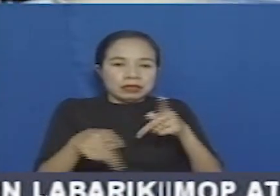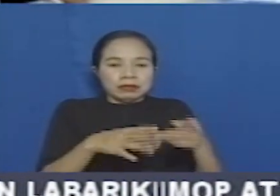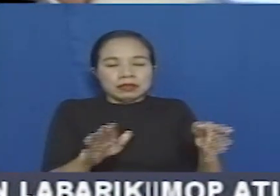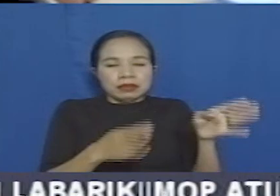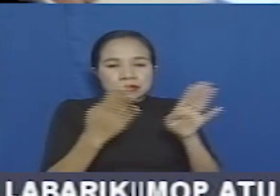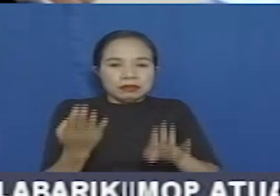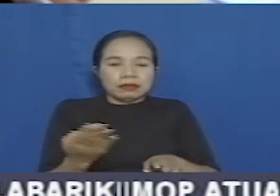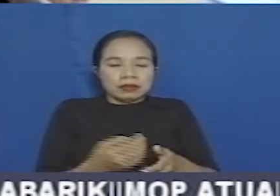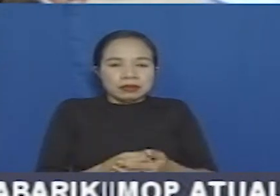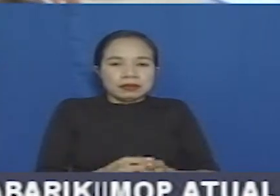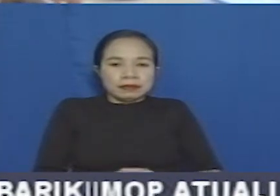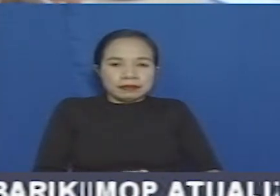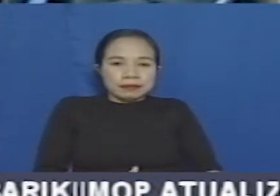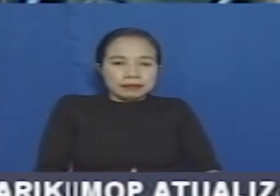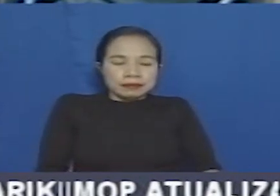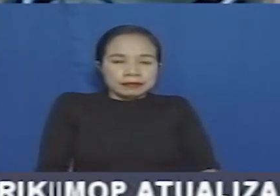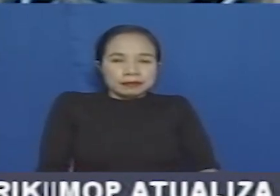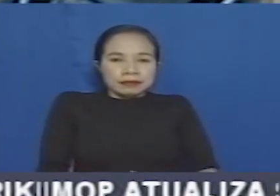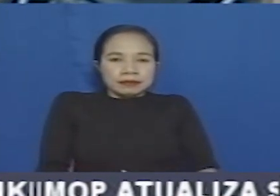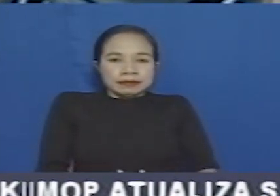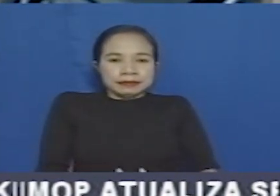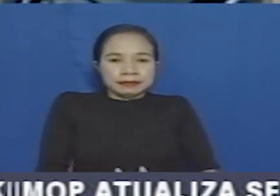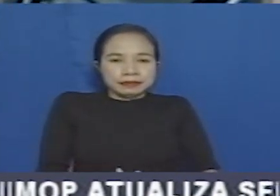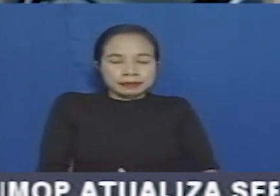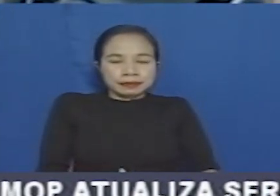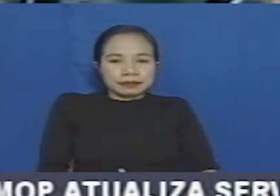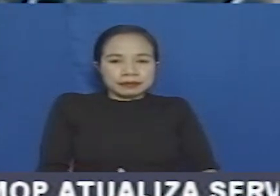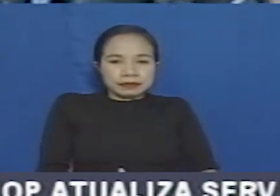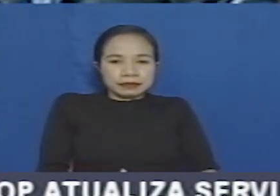nem mate. Timóteo Guzmão, Elvira de Carvalho, ba RTTL.